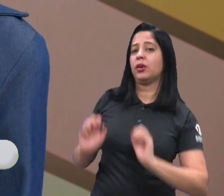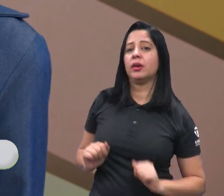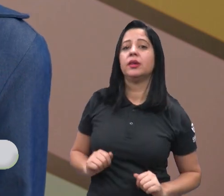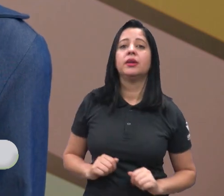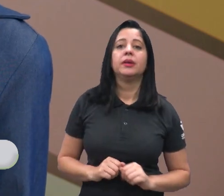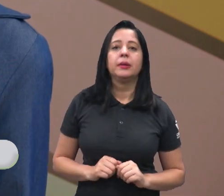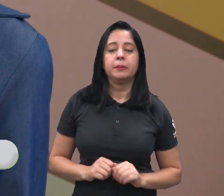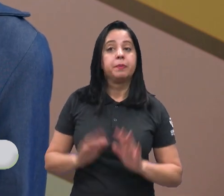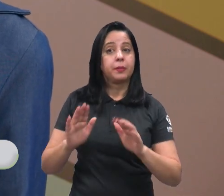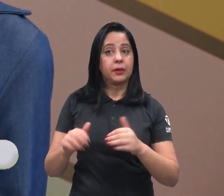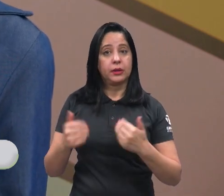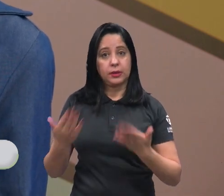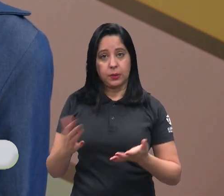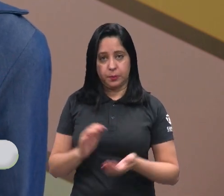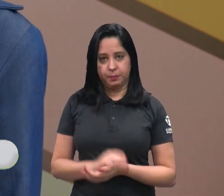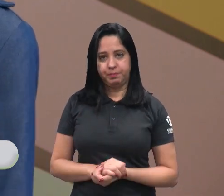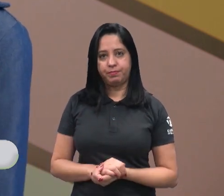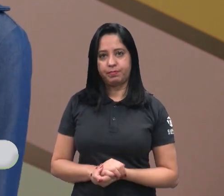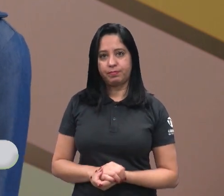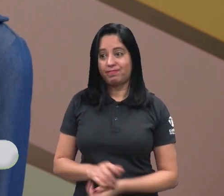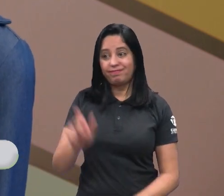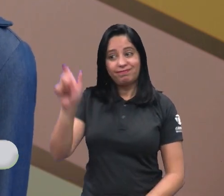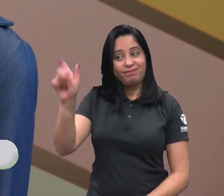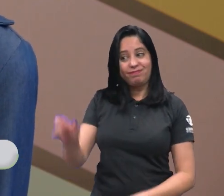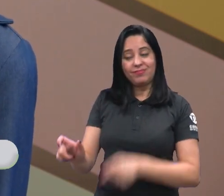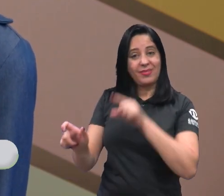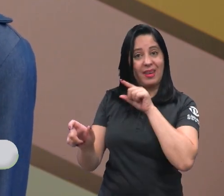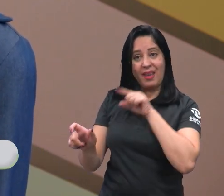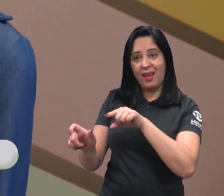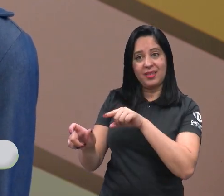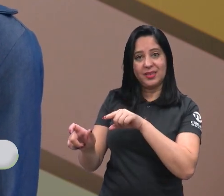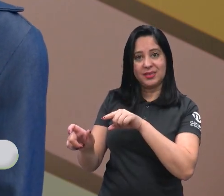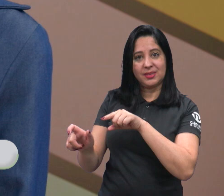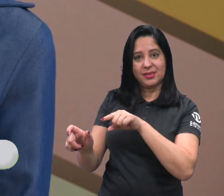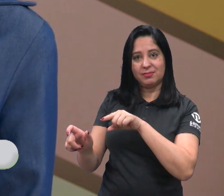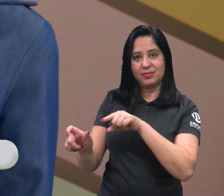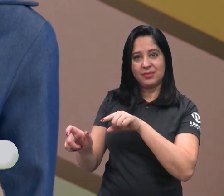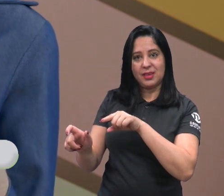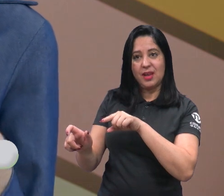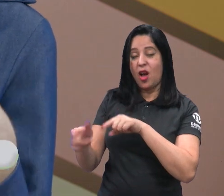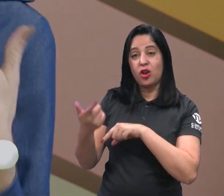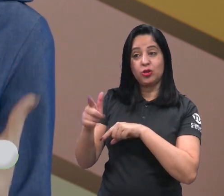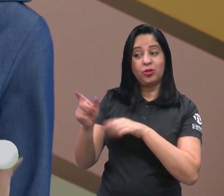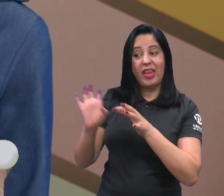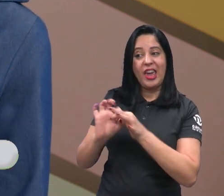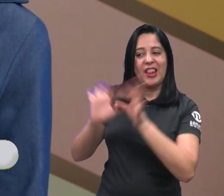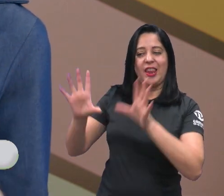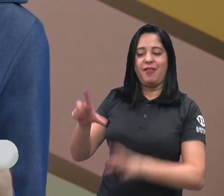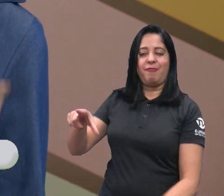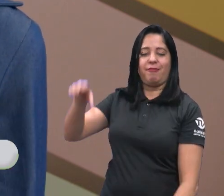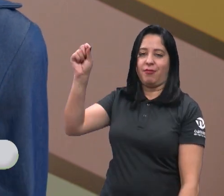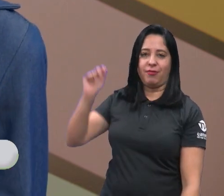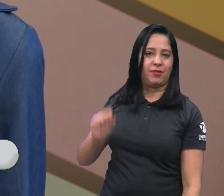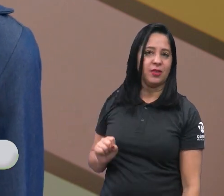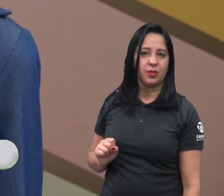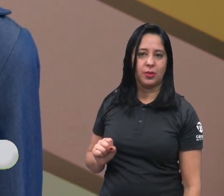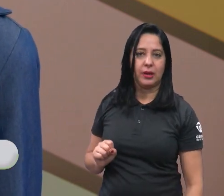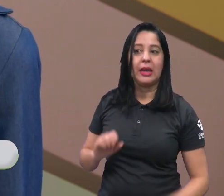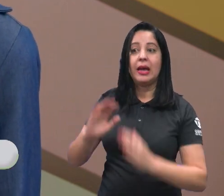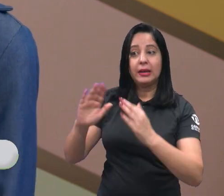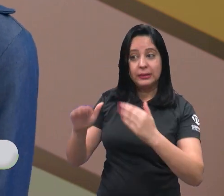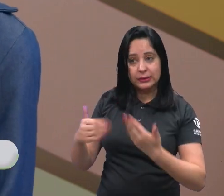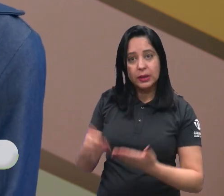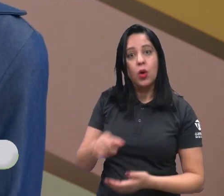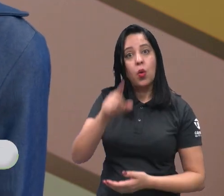O que acontece? Elas não tiveram a escolha. Sim. Então, a primeira coisa que você pode colocar para ela